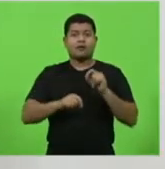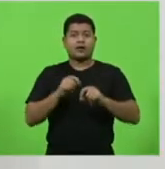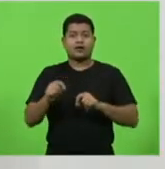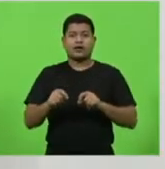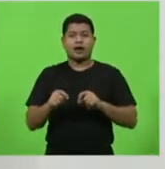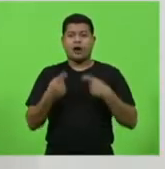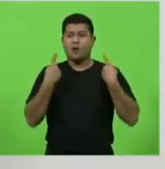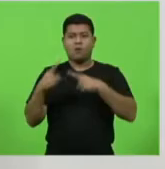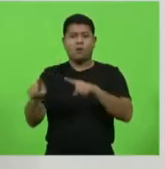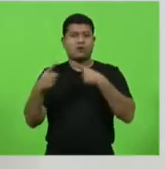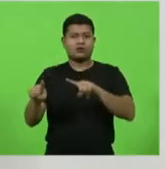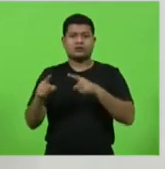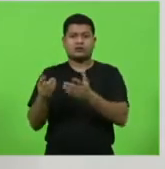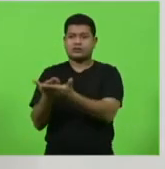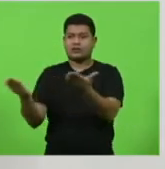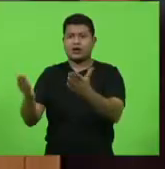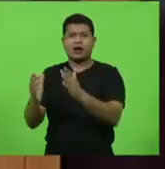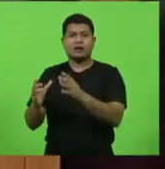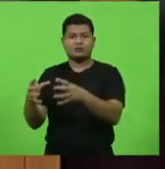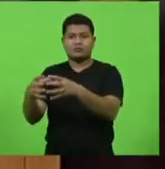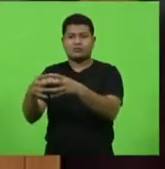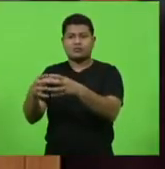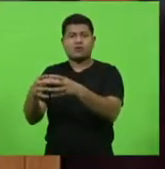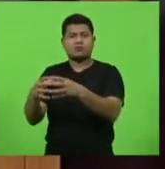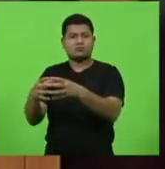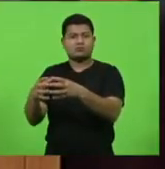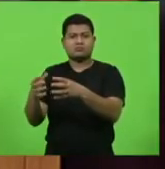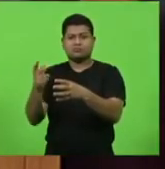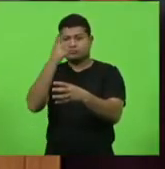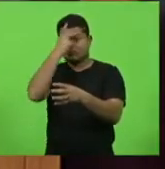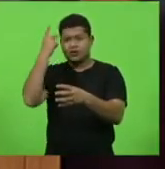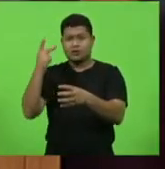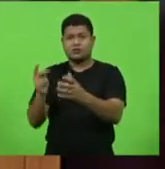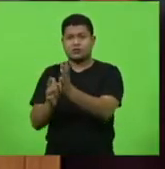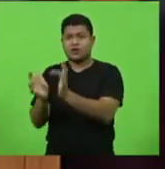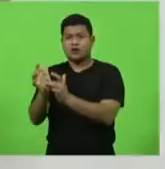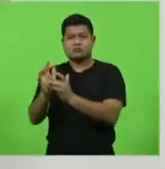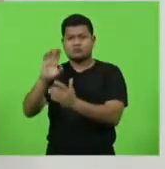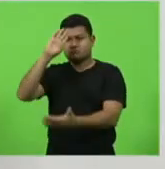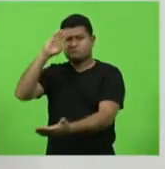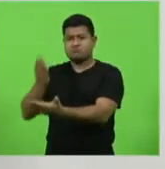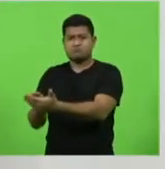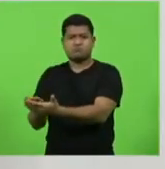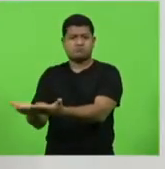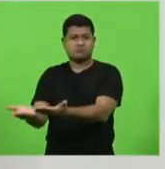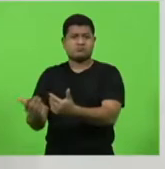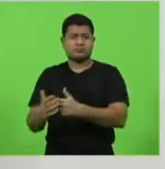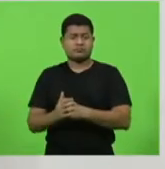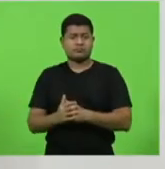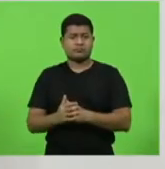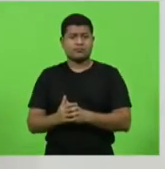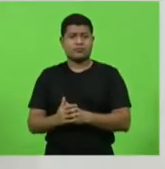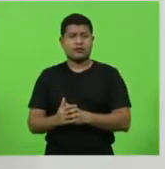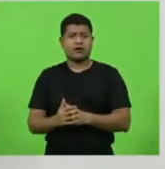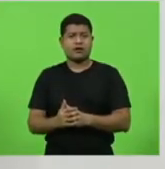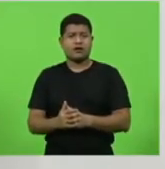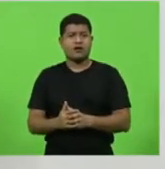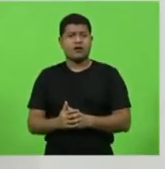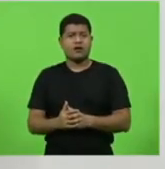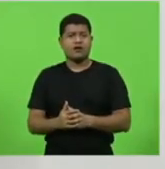Exato. Uma afronta. E não tem nada a ver uma coisa com a outra. Exatamente. O que, que tem a